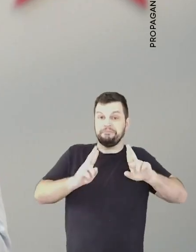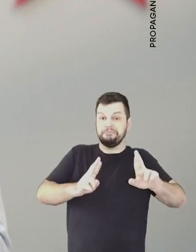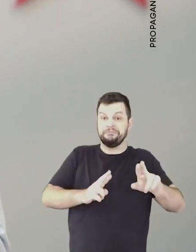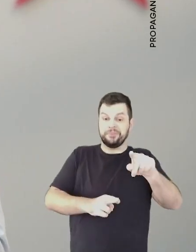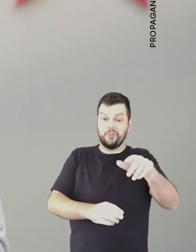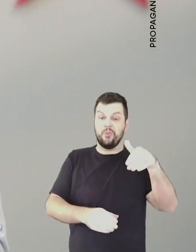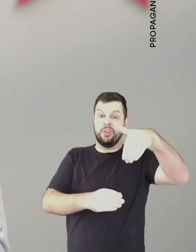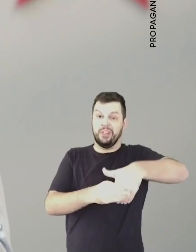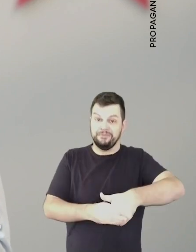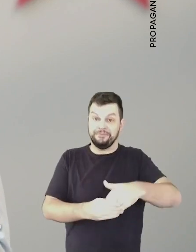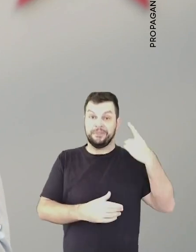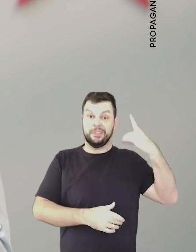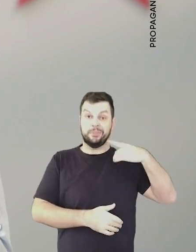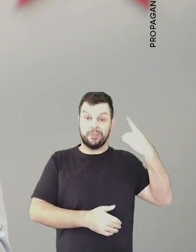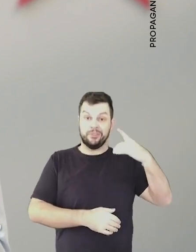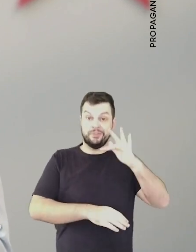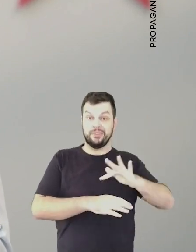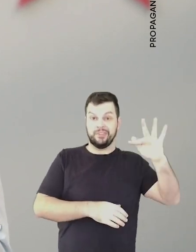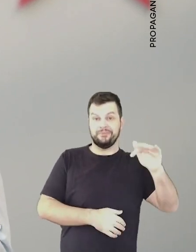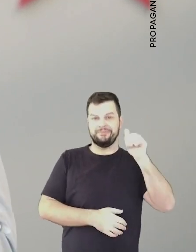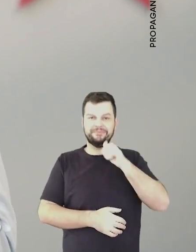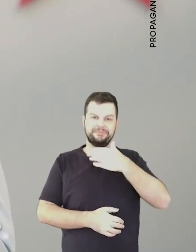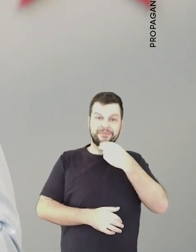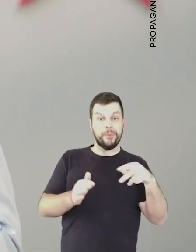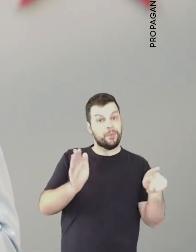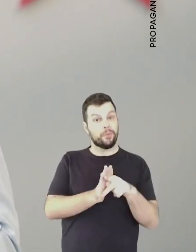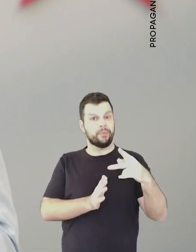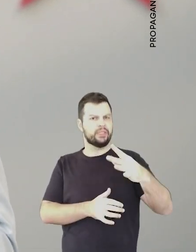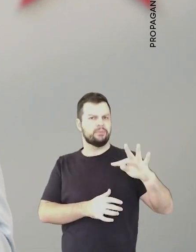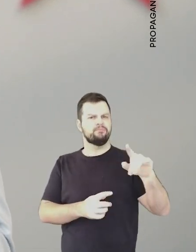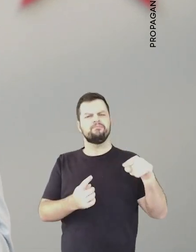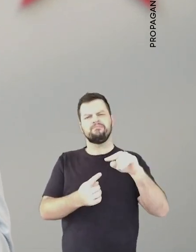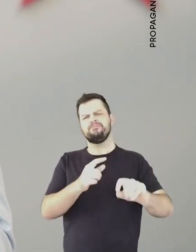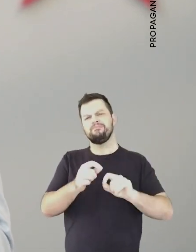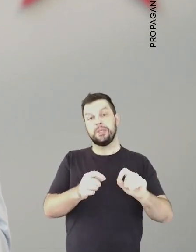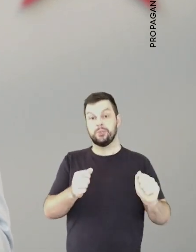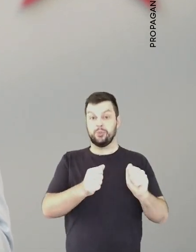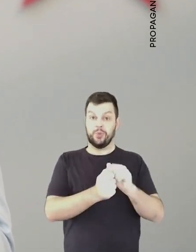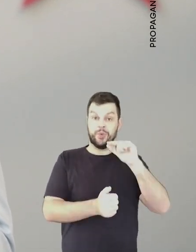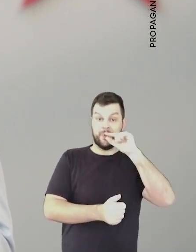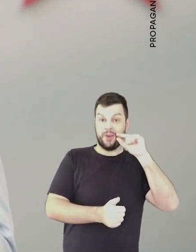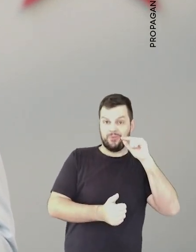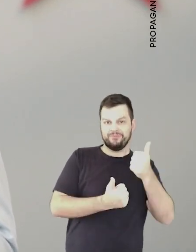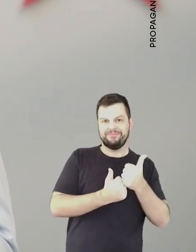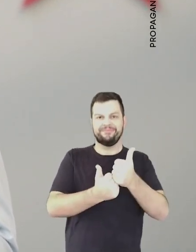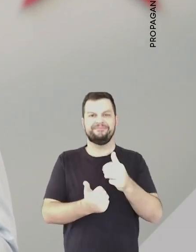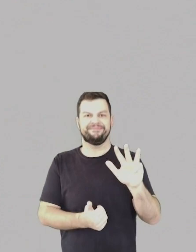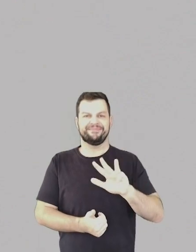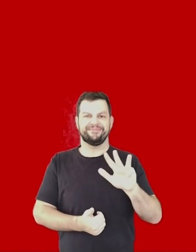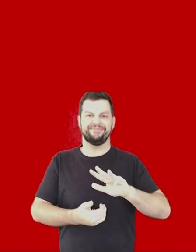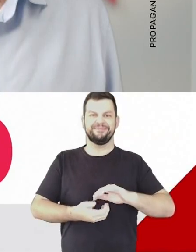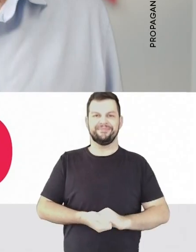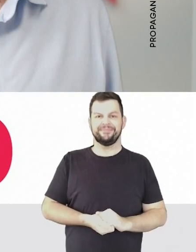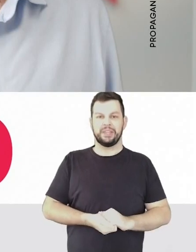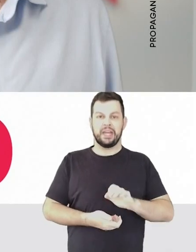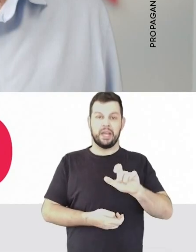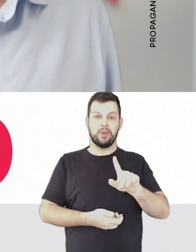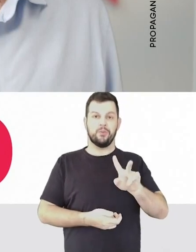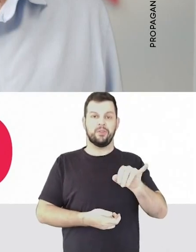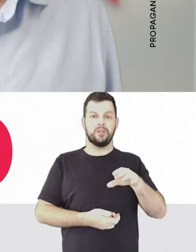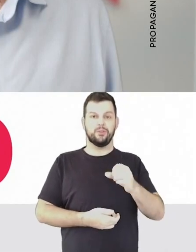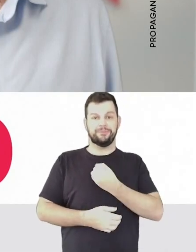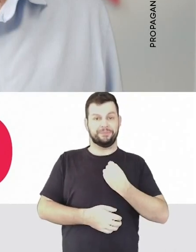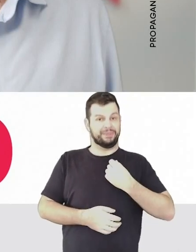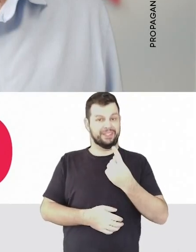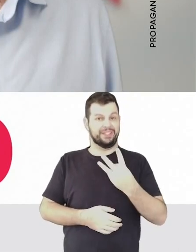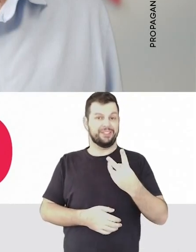Conto com teu voto para os deputados e deputadas federais do PT para formar com Olívio Dutra o time do Lula. Elvino